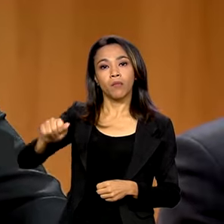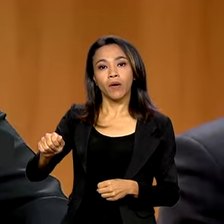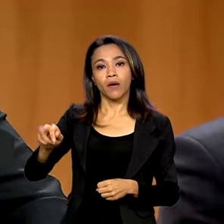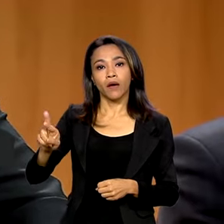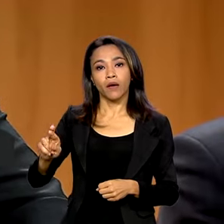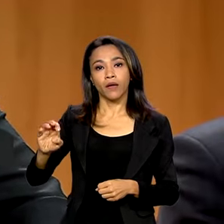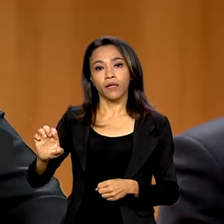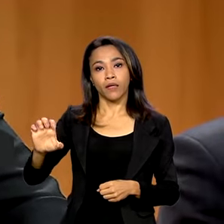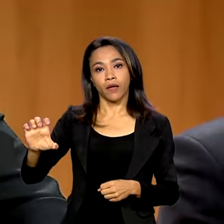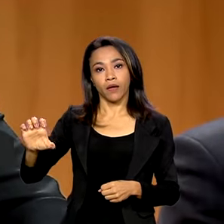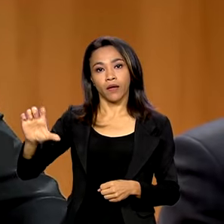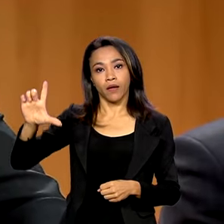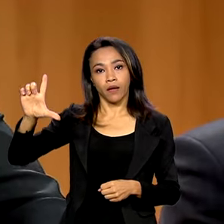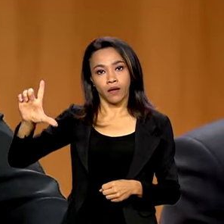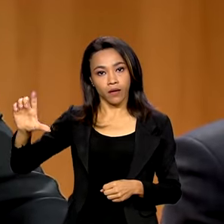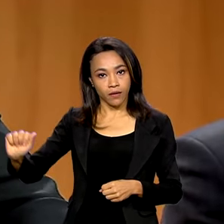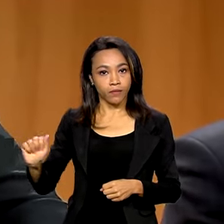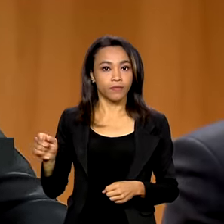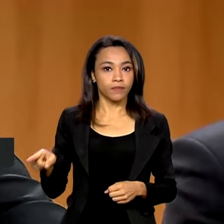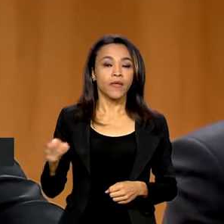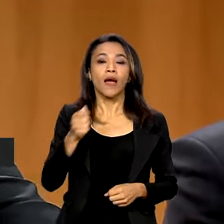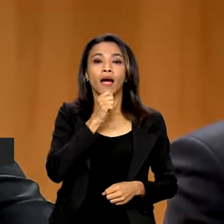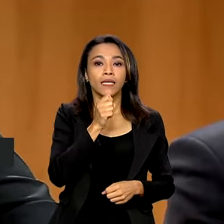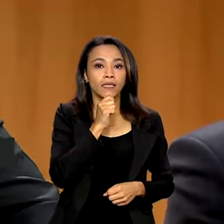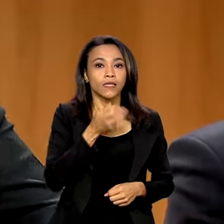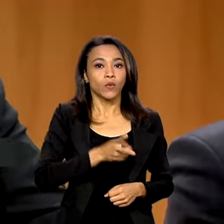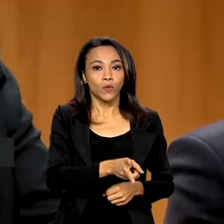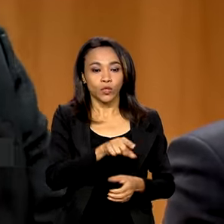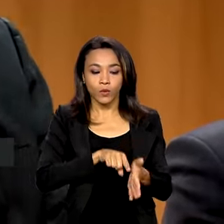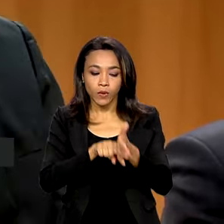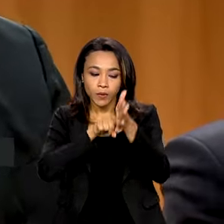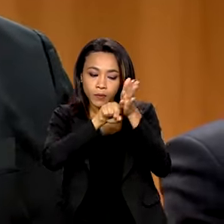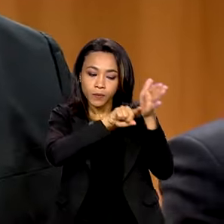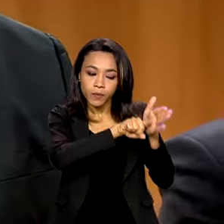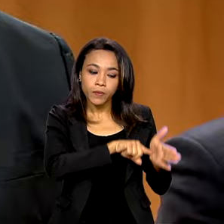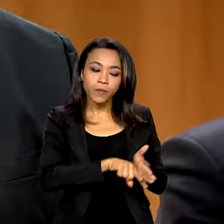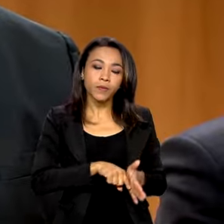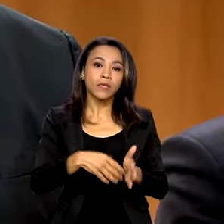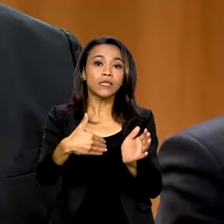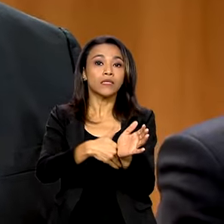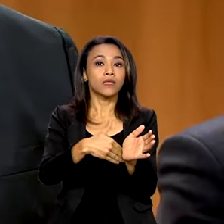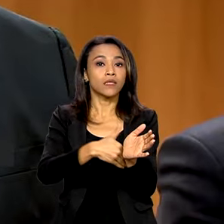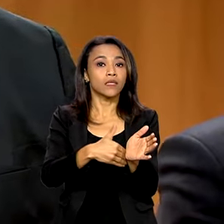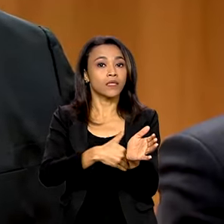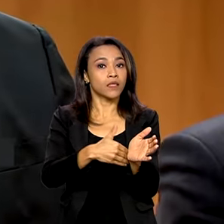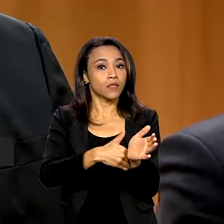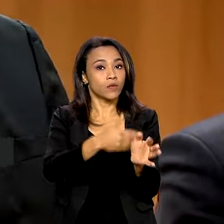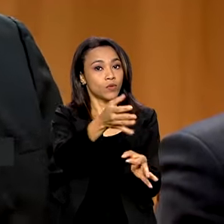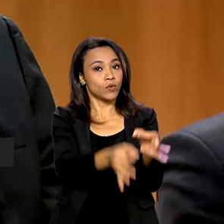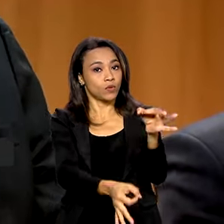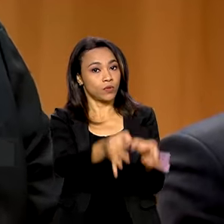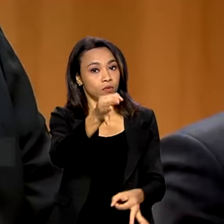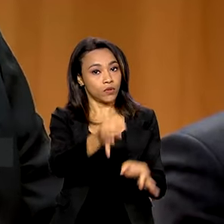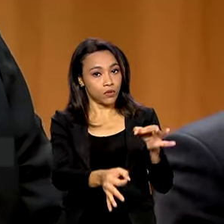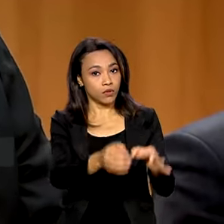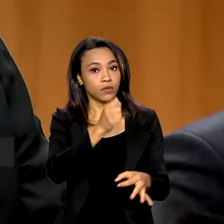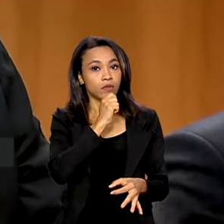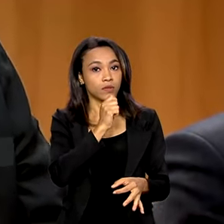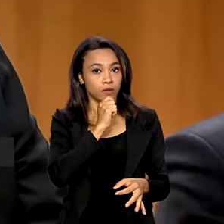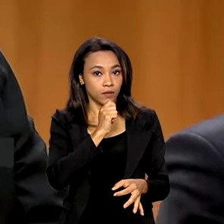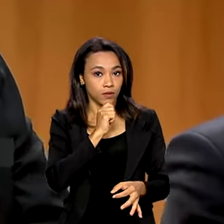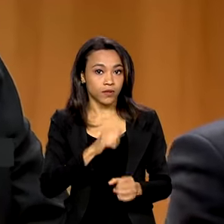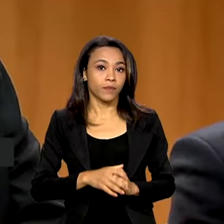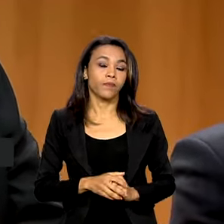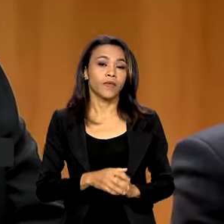aspectos que ainda estão em investigação, em segredo de justiça. O certo é que,